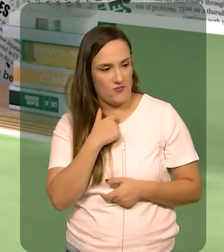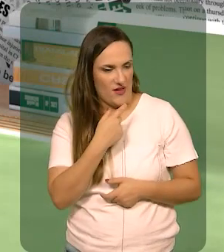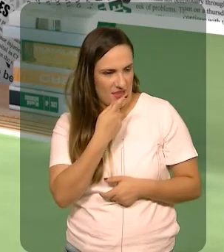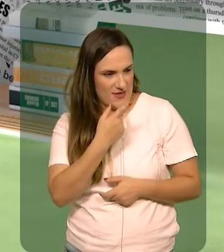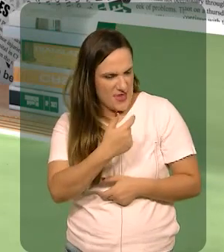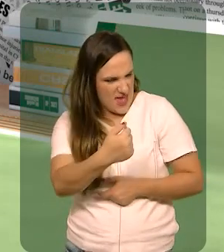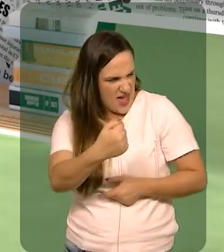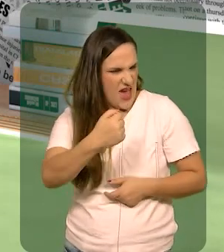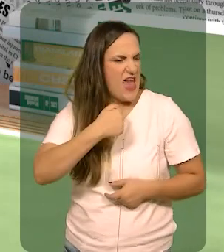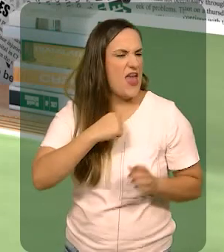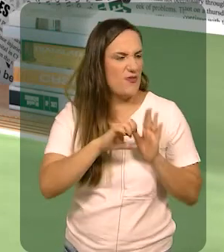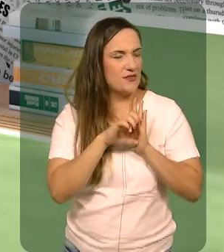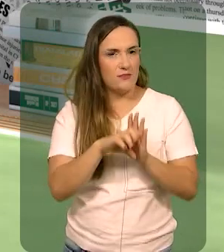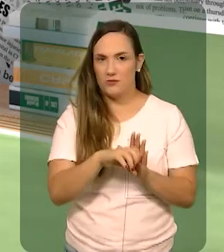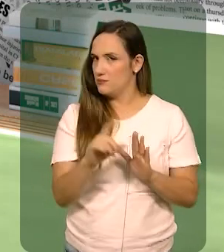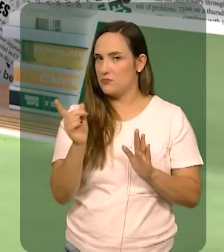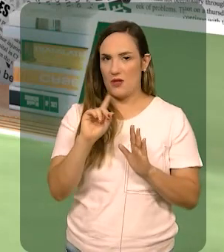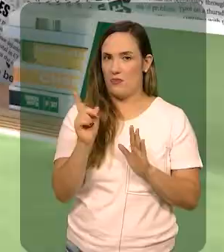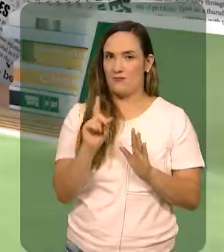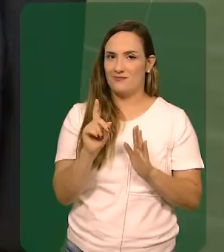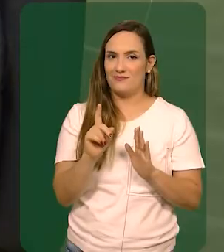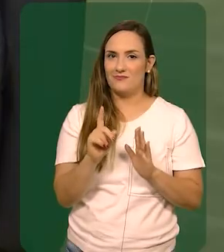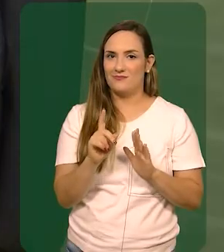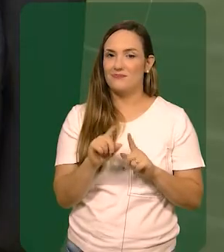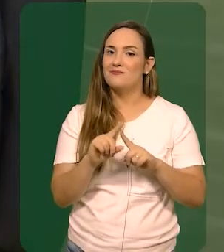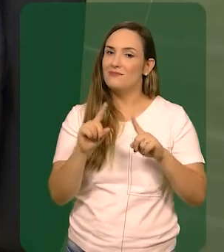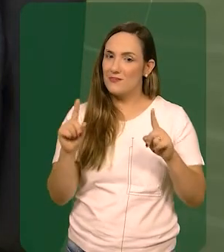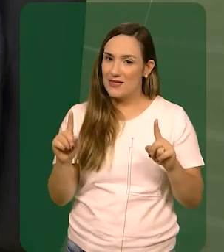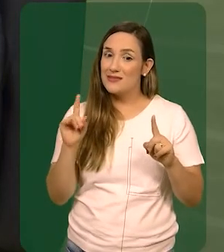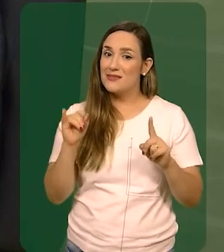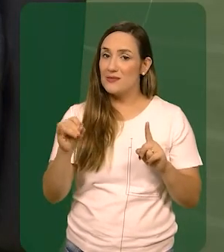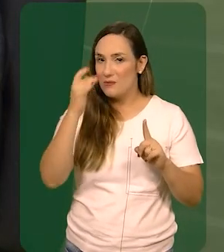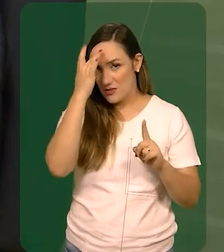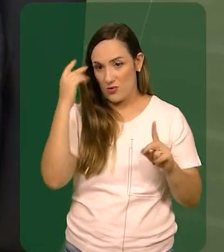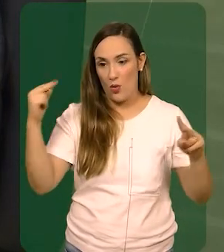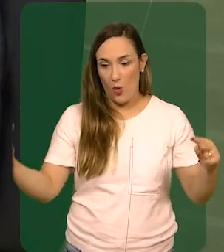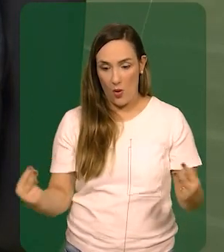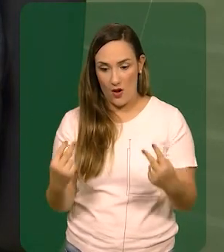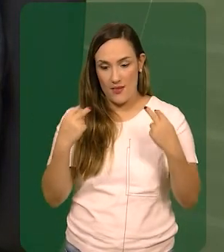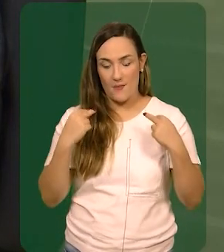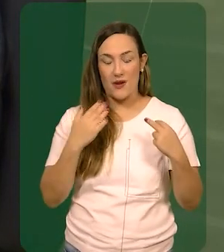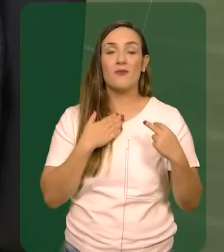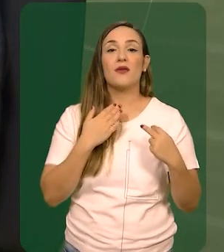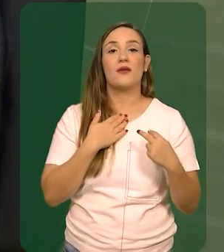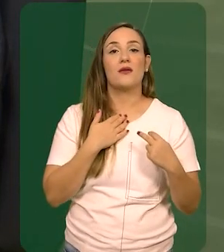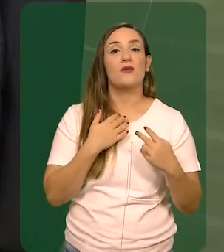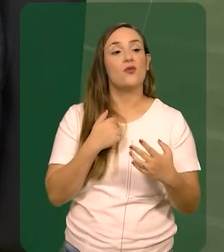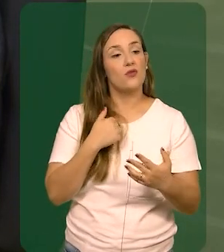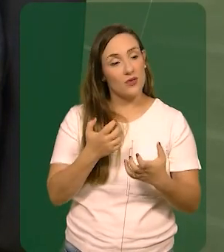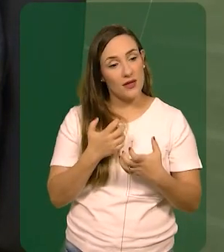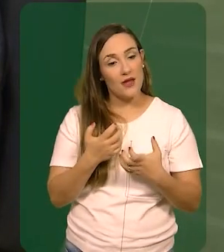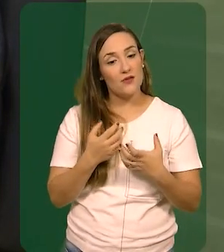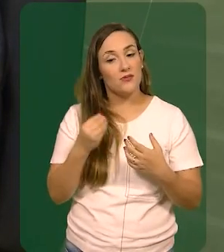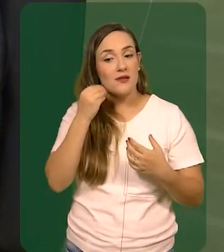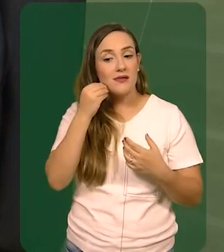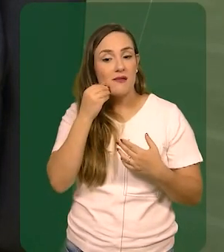exemplo, né? Mas eu costumo dizer, gosto de nutrir aquilo que você tem de